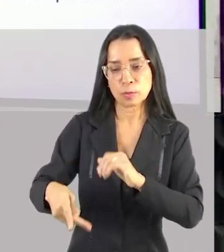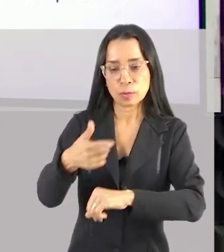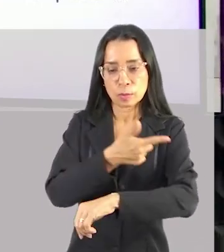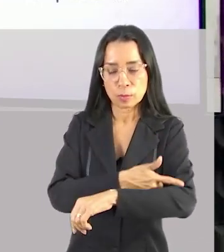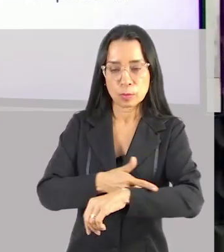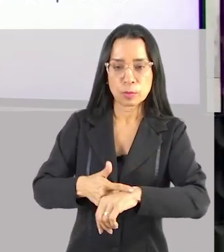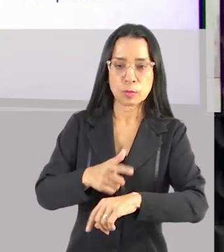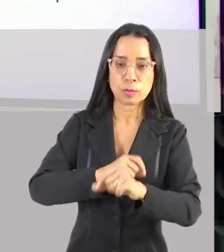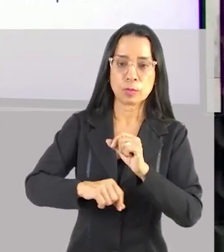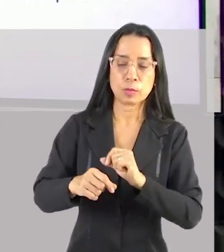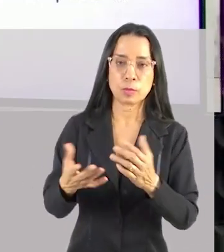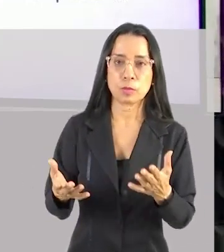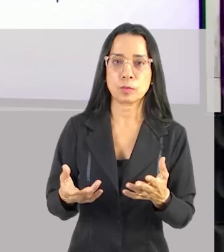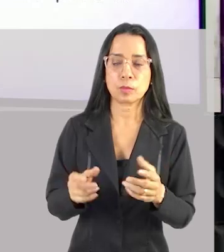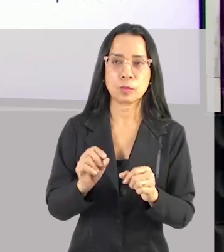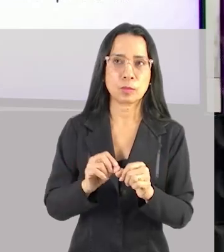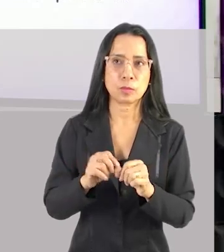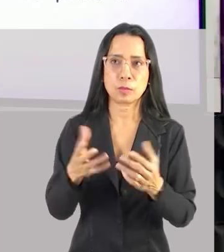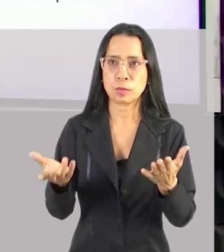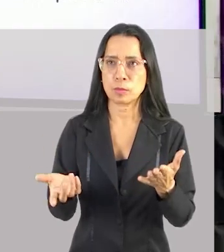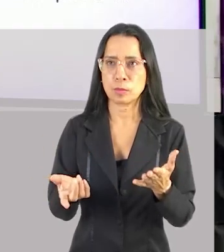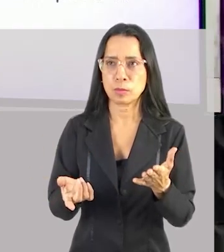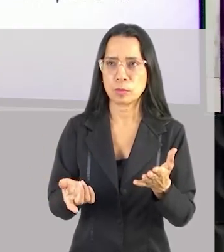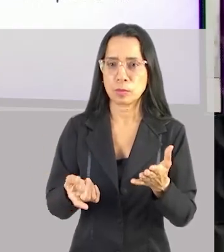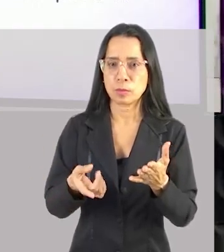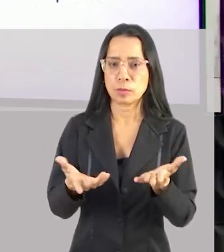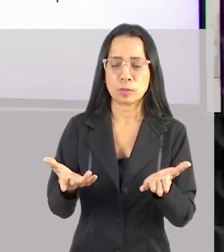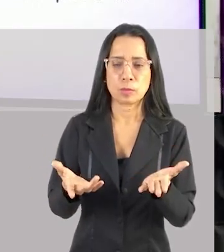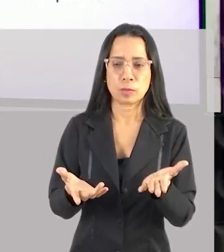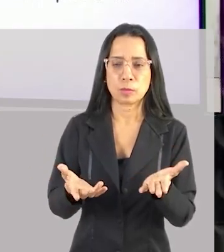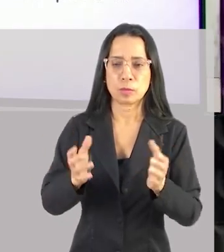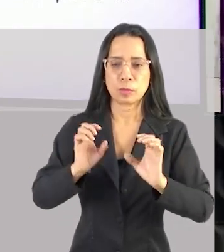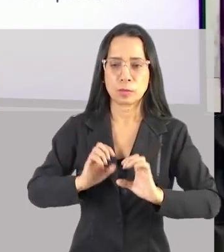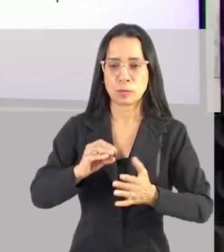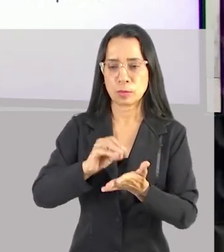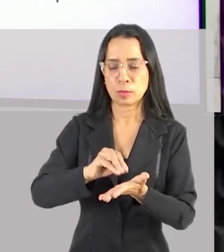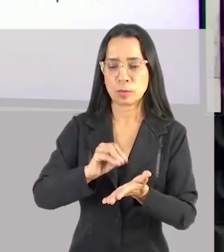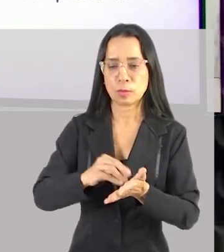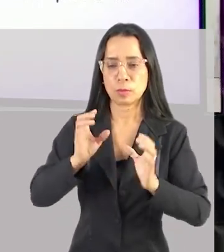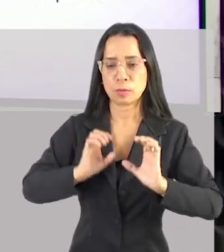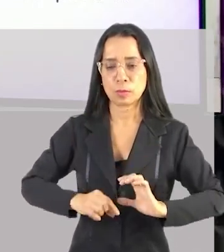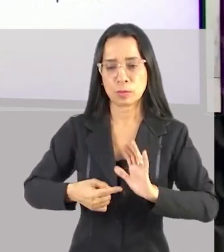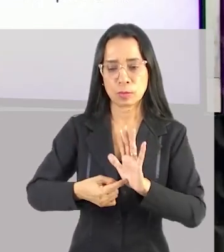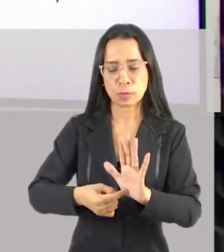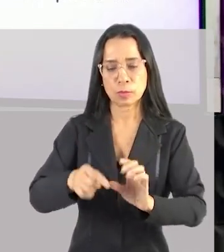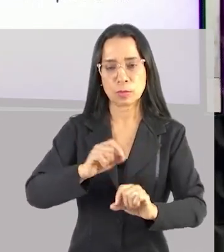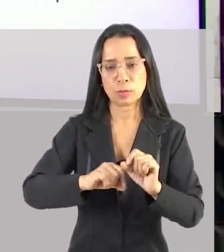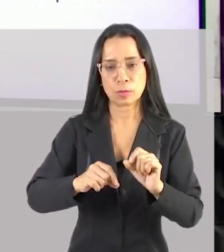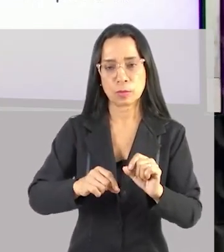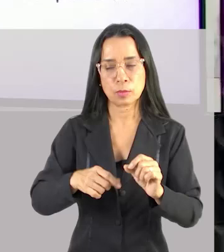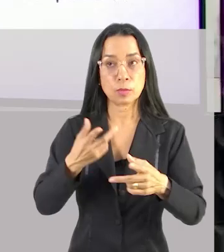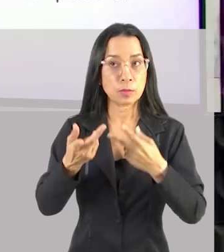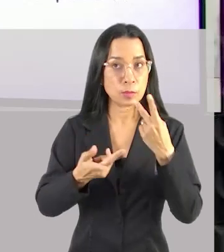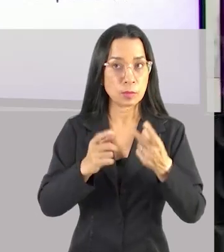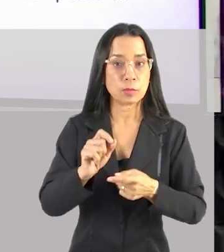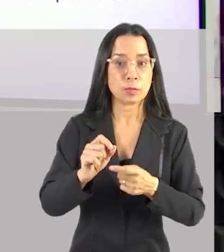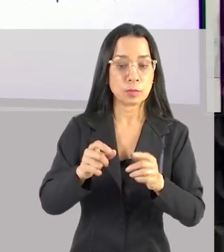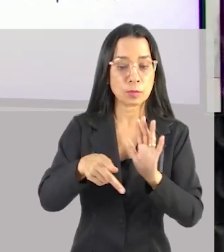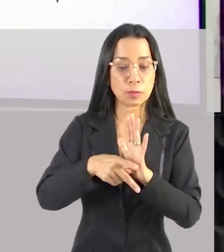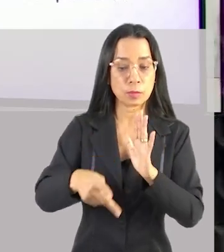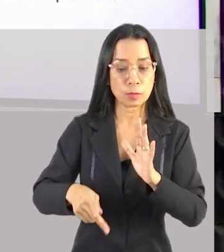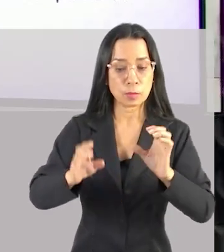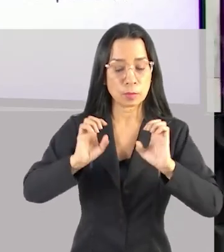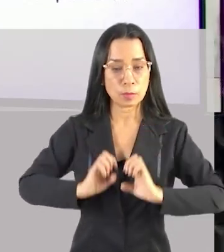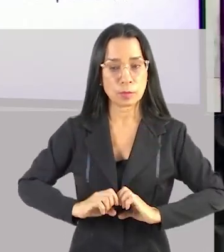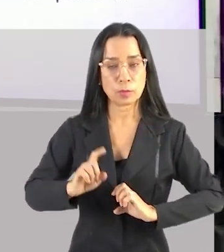as coisas completamente antiéticas e mostrar que eu sou uma coisa. Na verdade, o que diz se eu sou ético ou não são as